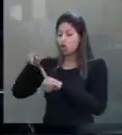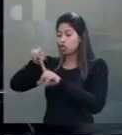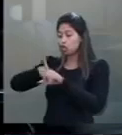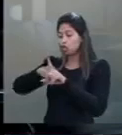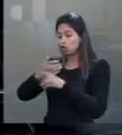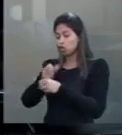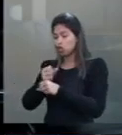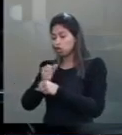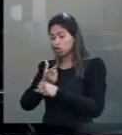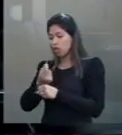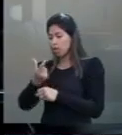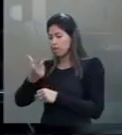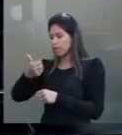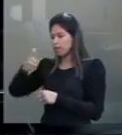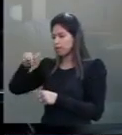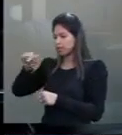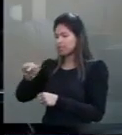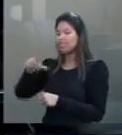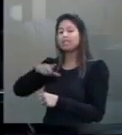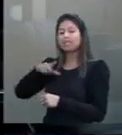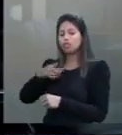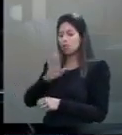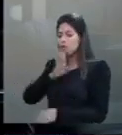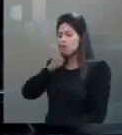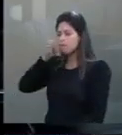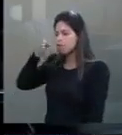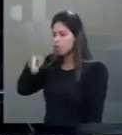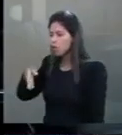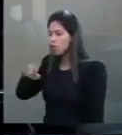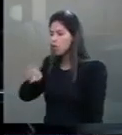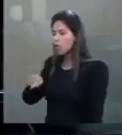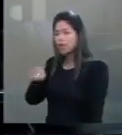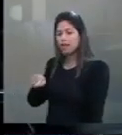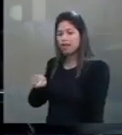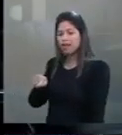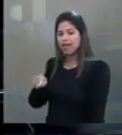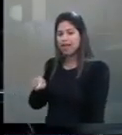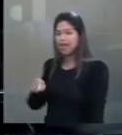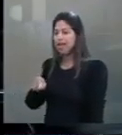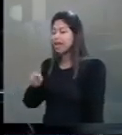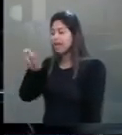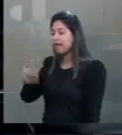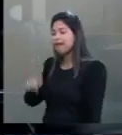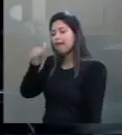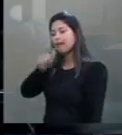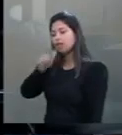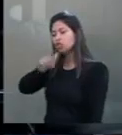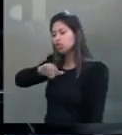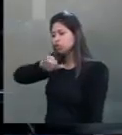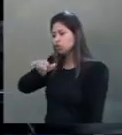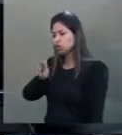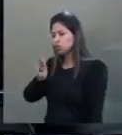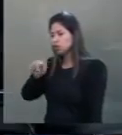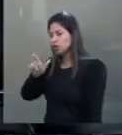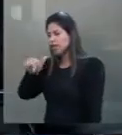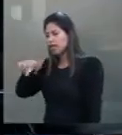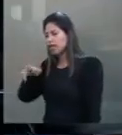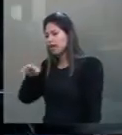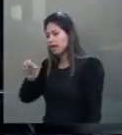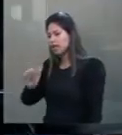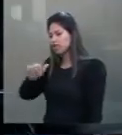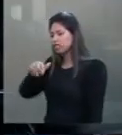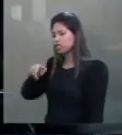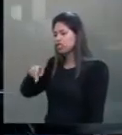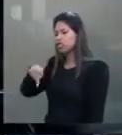Numa casa de uma agricultora familiar, senhora Juliane Scheider, Seibach, no Rio Grande do